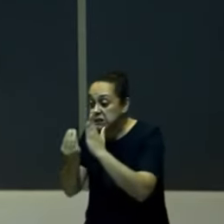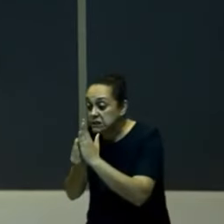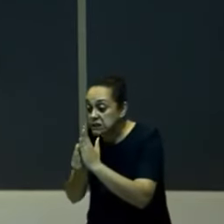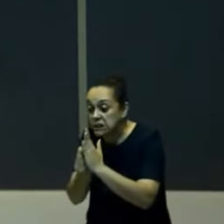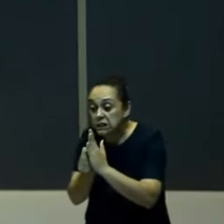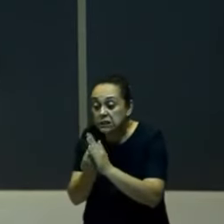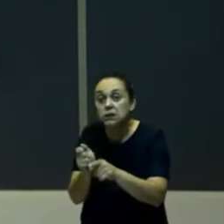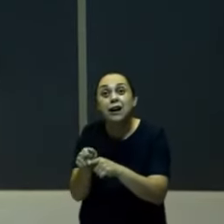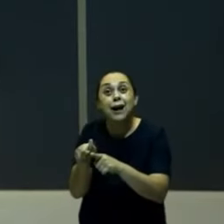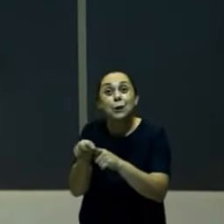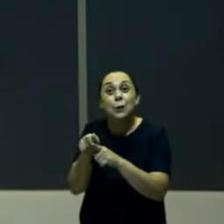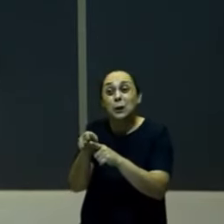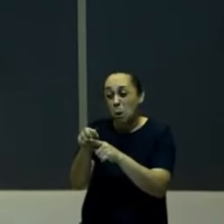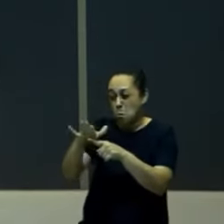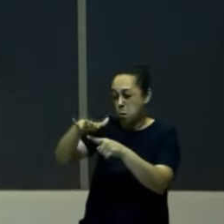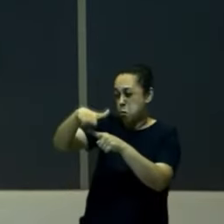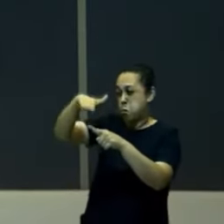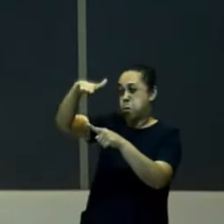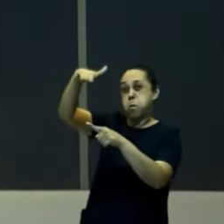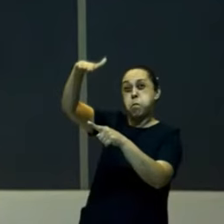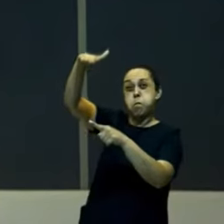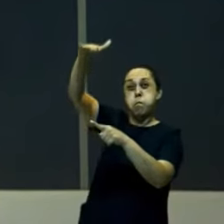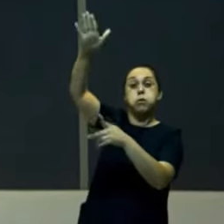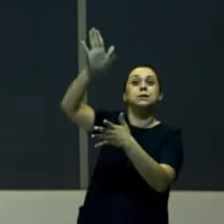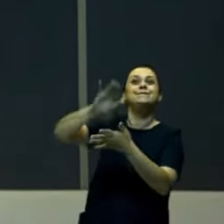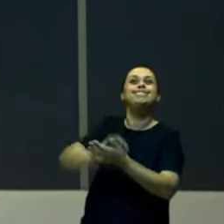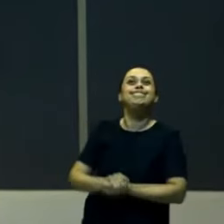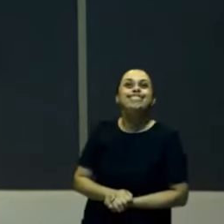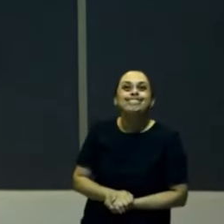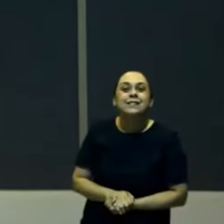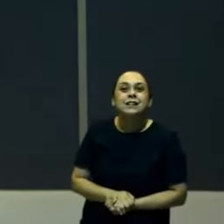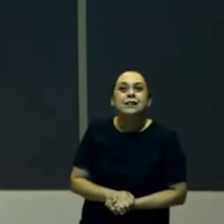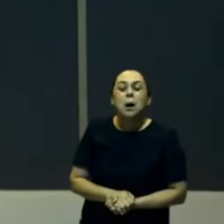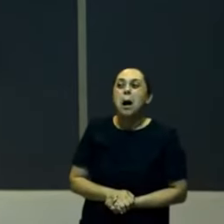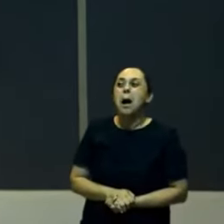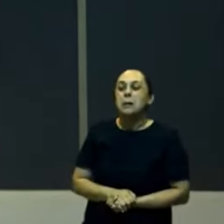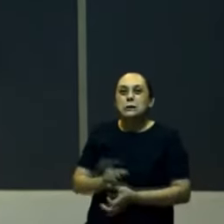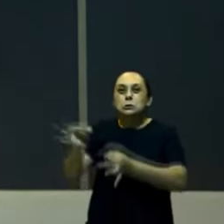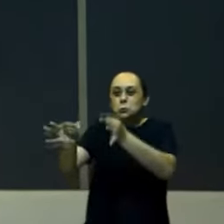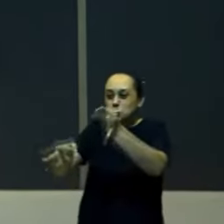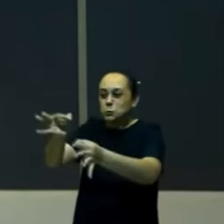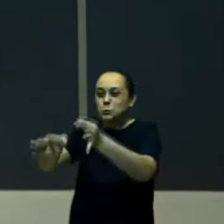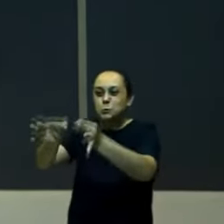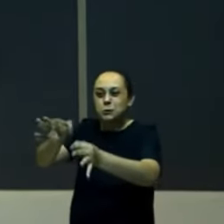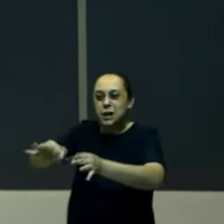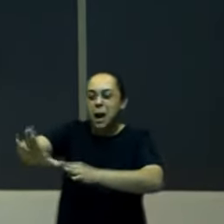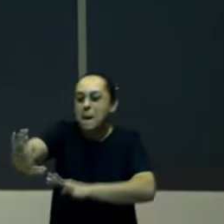que existia horas para aquilo ser resolvido, senão a justiça ia tomar aquele templo da rua São